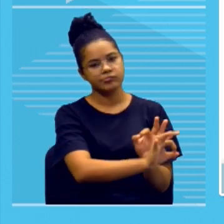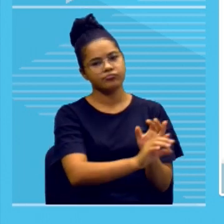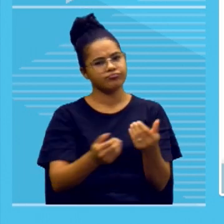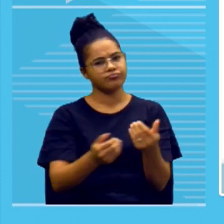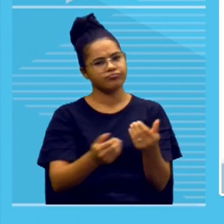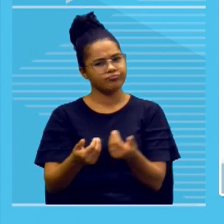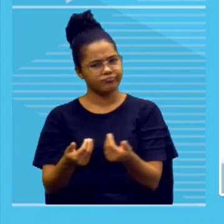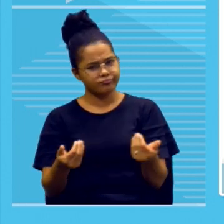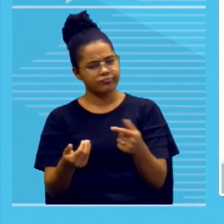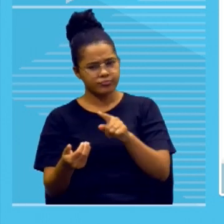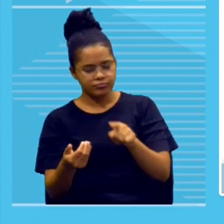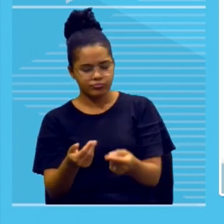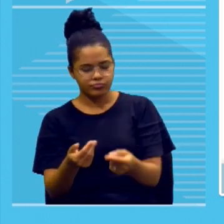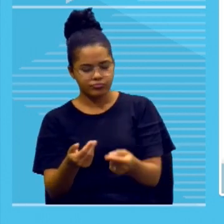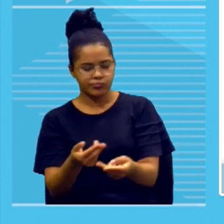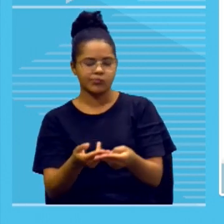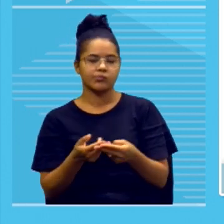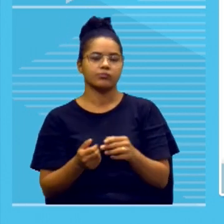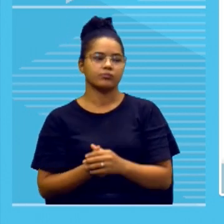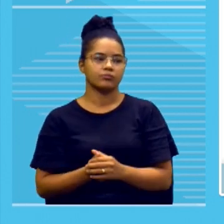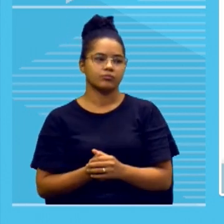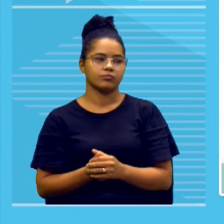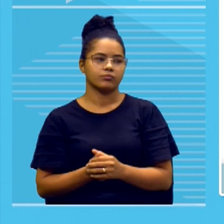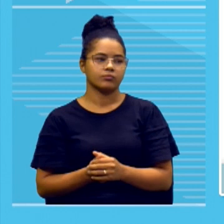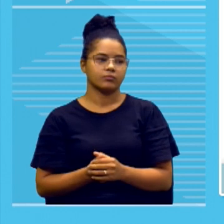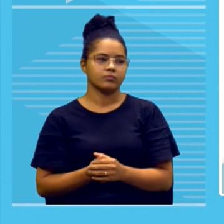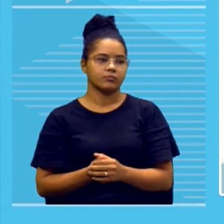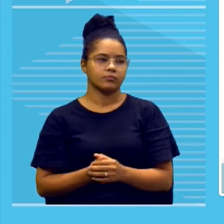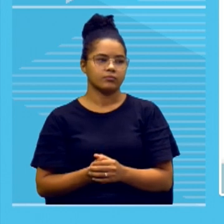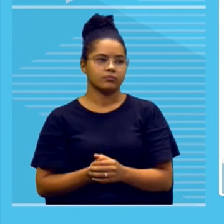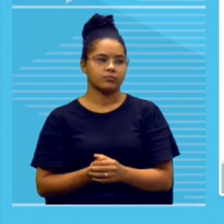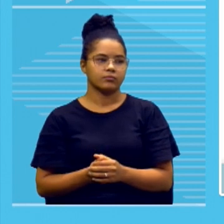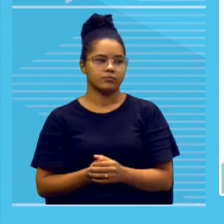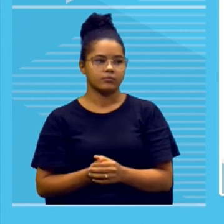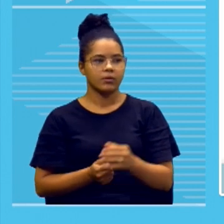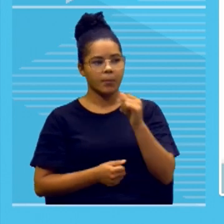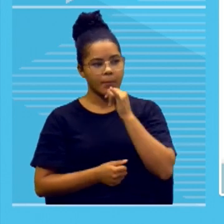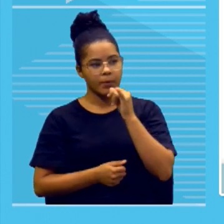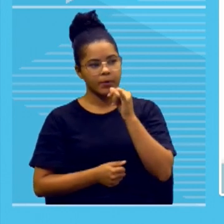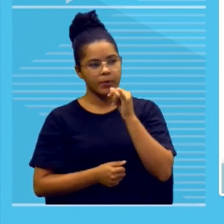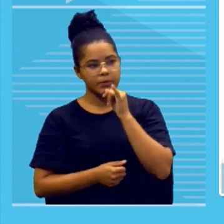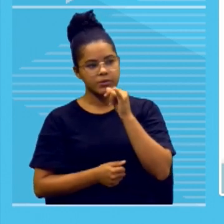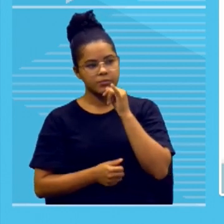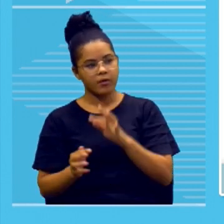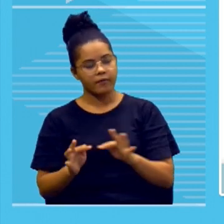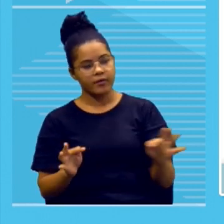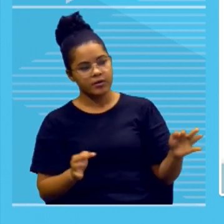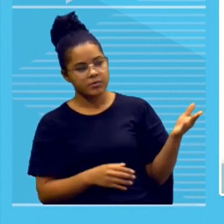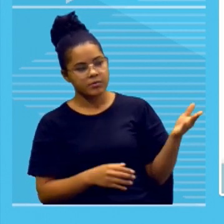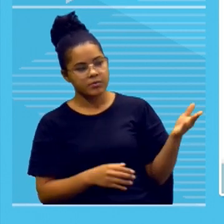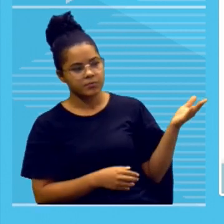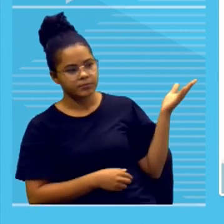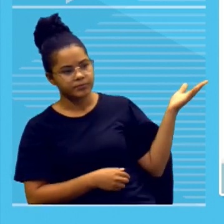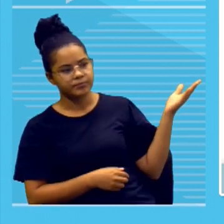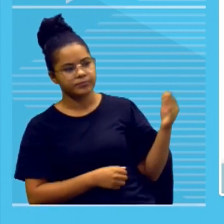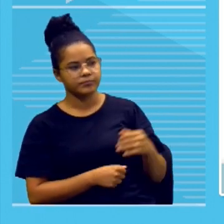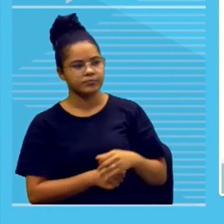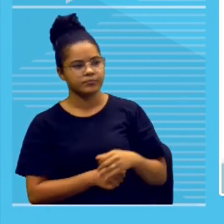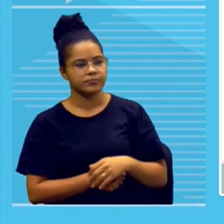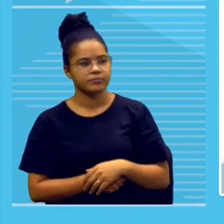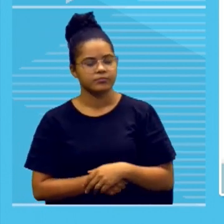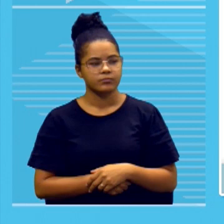vai. Olha aí, ó. Levantava cedo, vírgula. Tomava seu café,